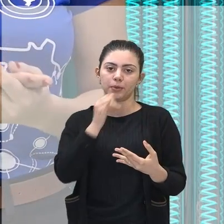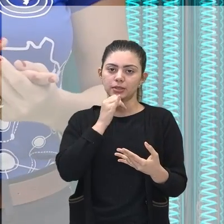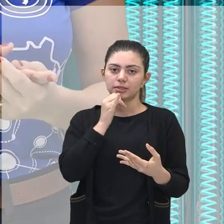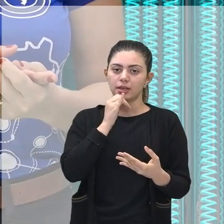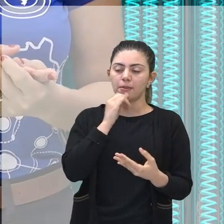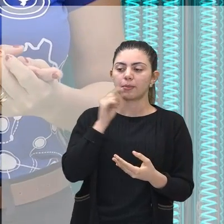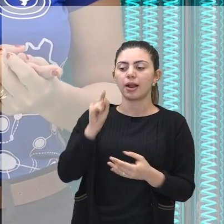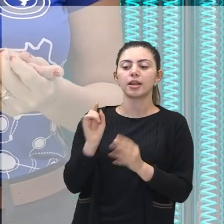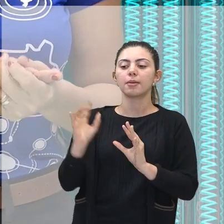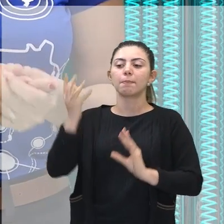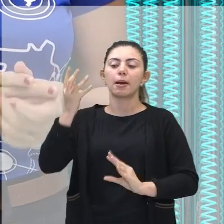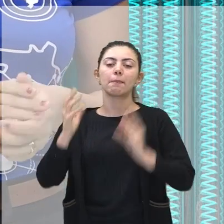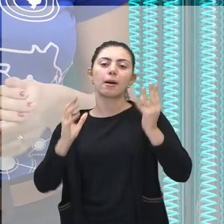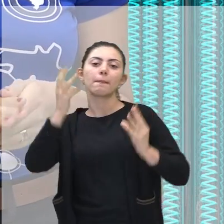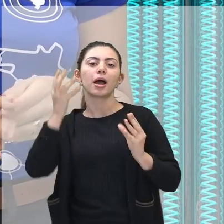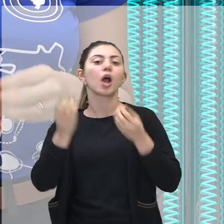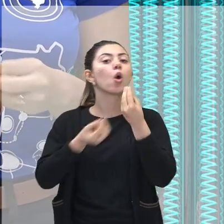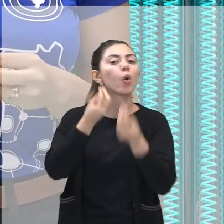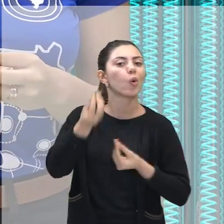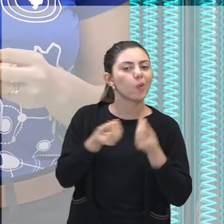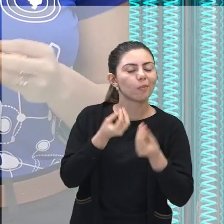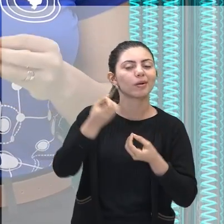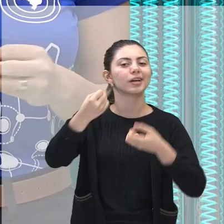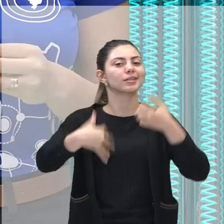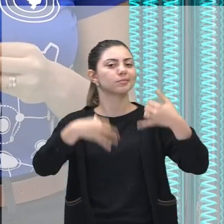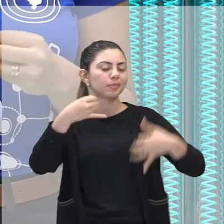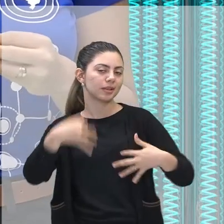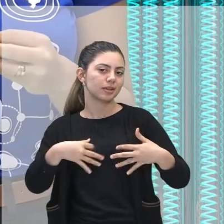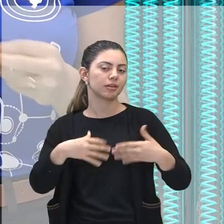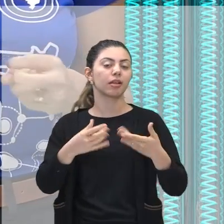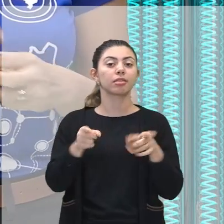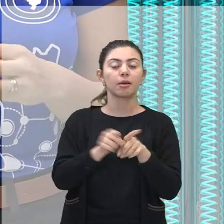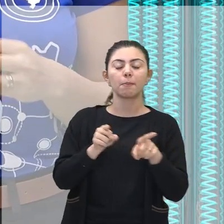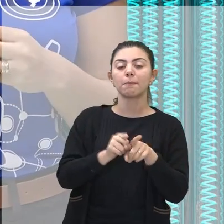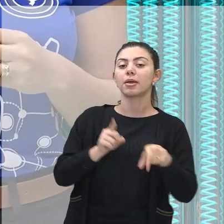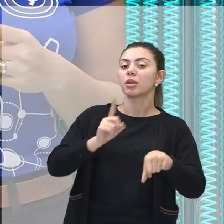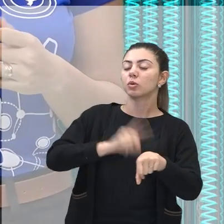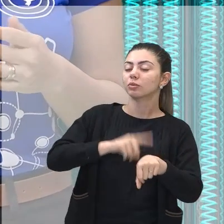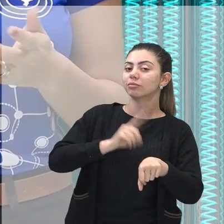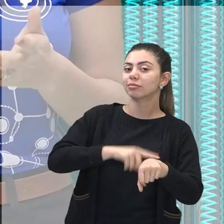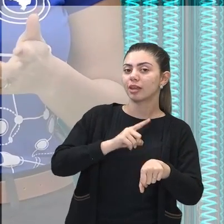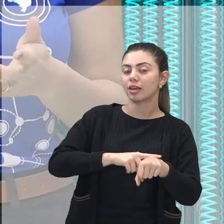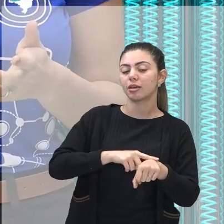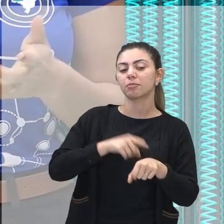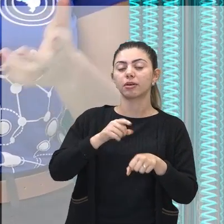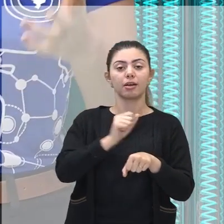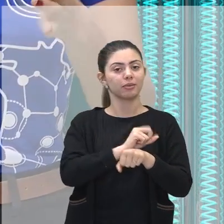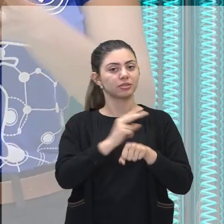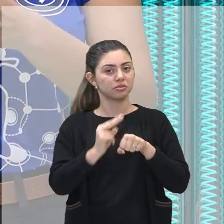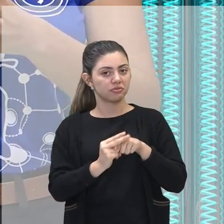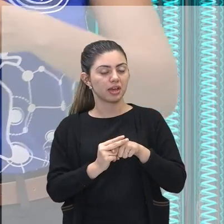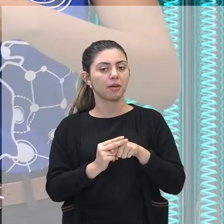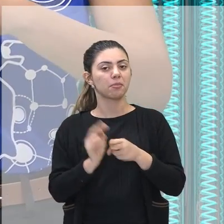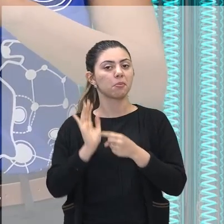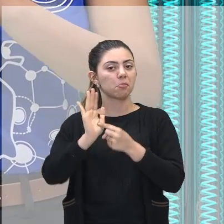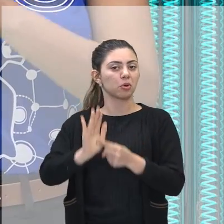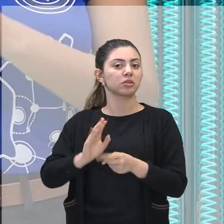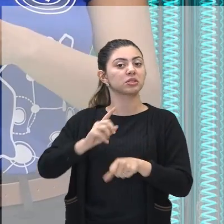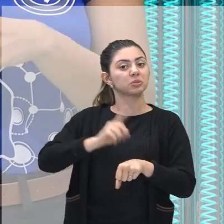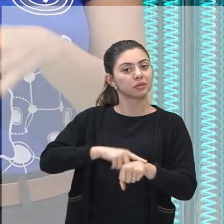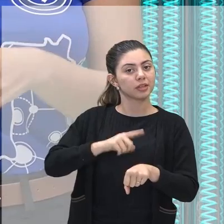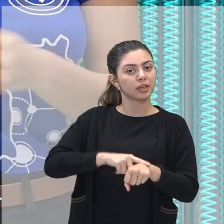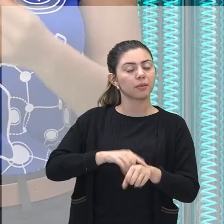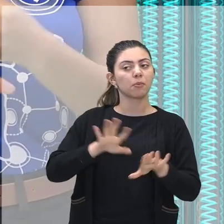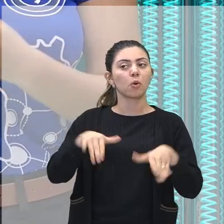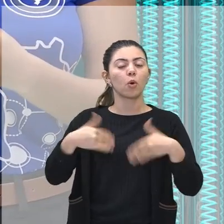está acontecendo, ela pode determinar o tempo, né? O advérbio pode determinar o tempo, ou com